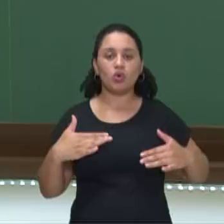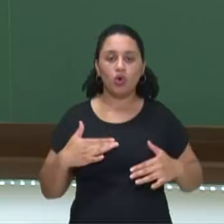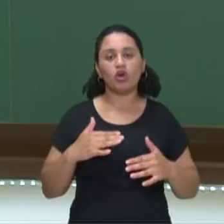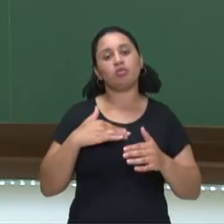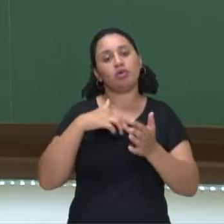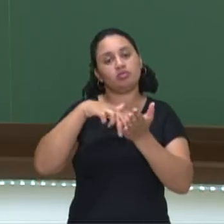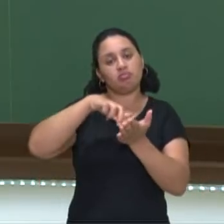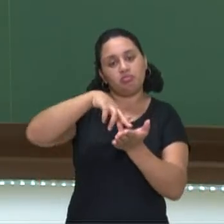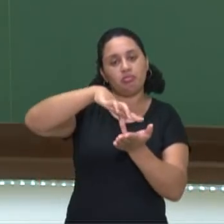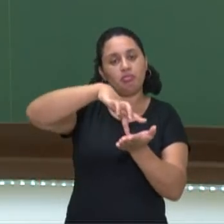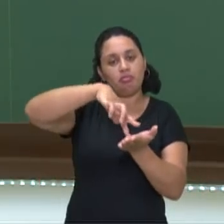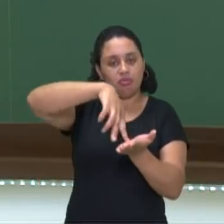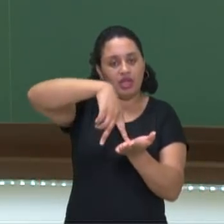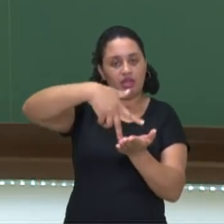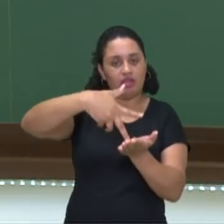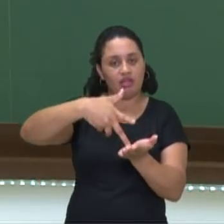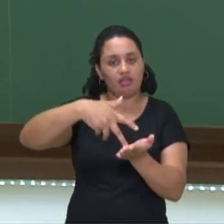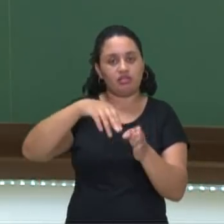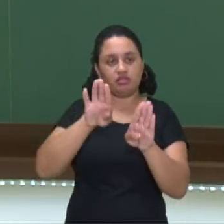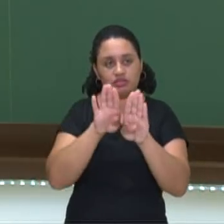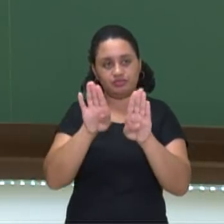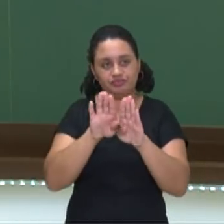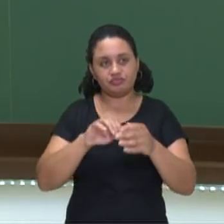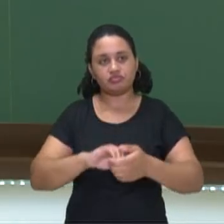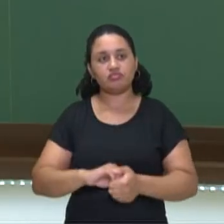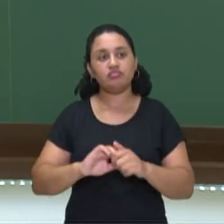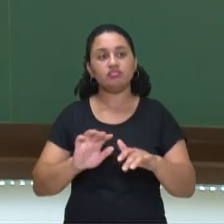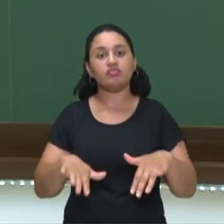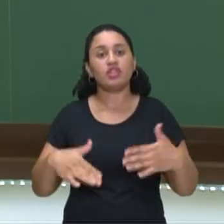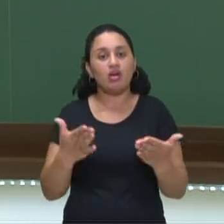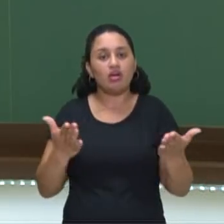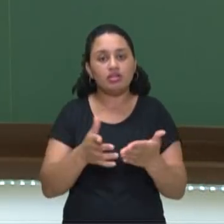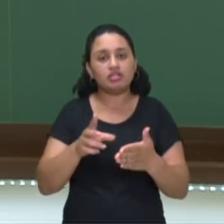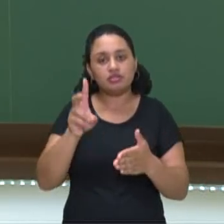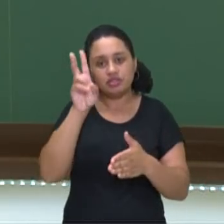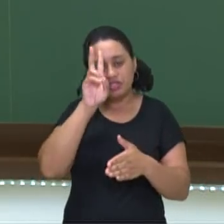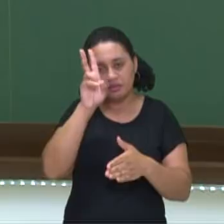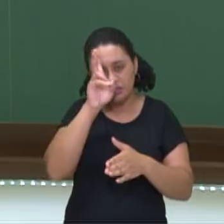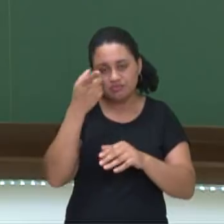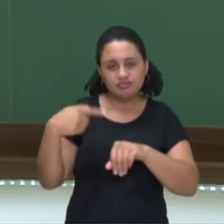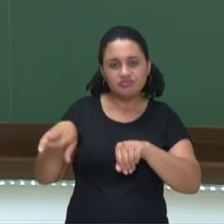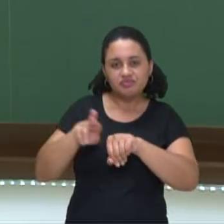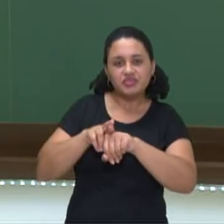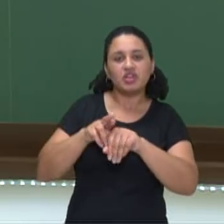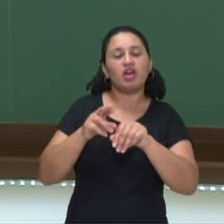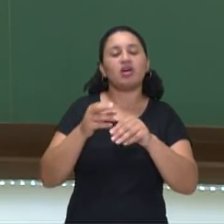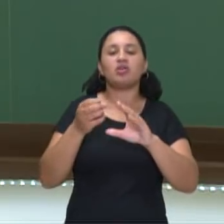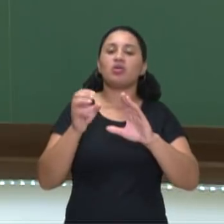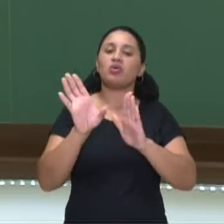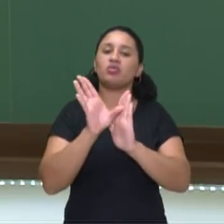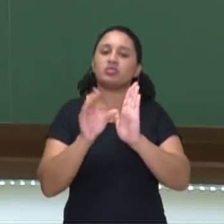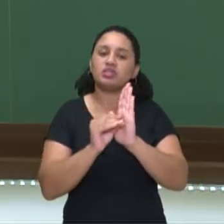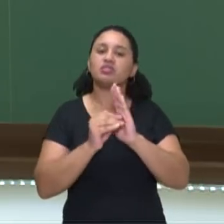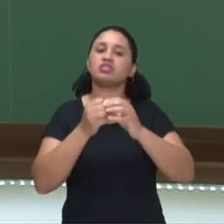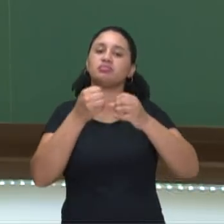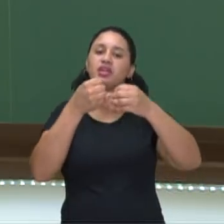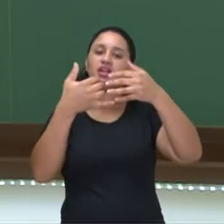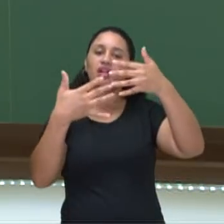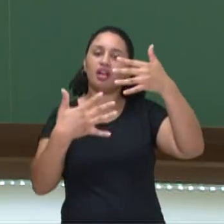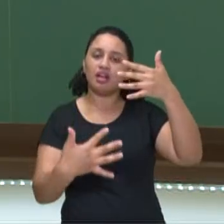né, utilizando o nosso corpo. Bora então? Revisando essa nossa aula, falamos bastante sobre